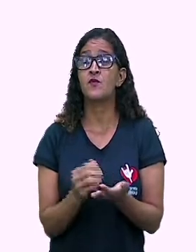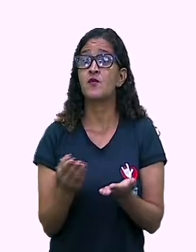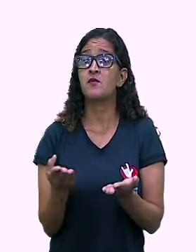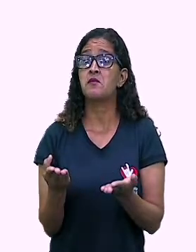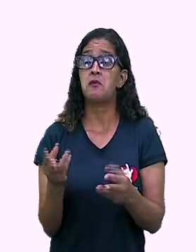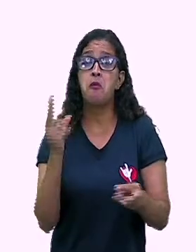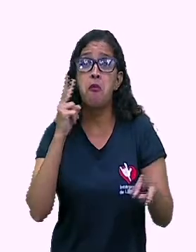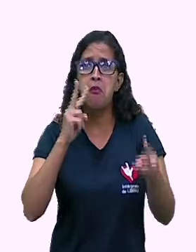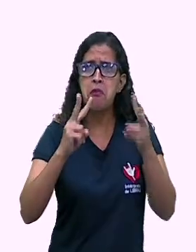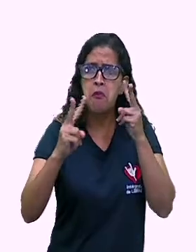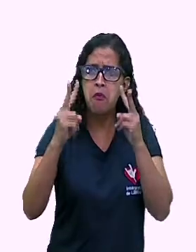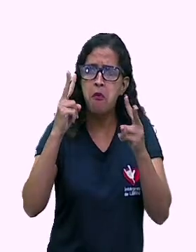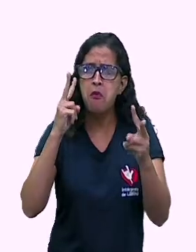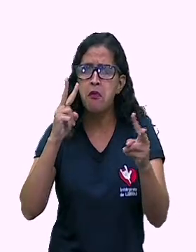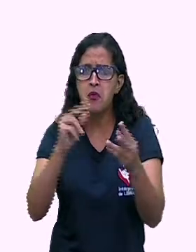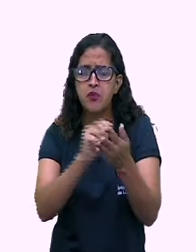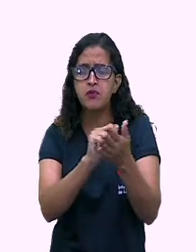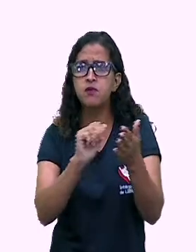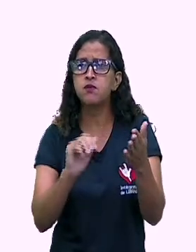Analisando a atividade.